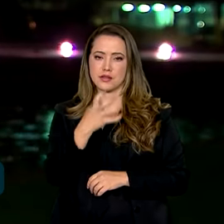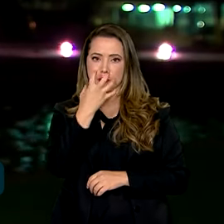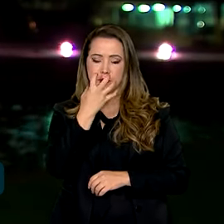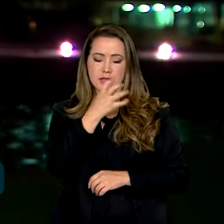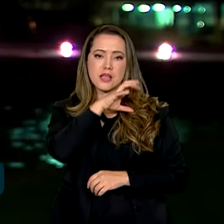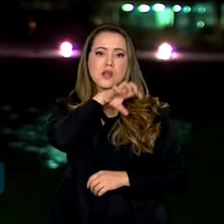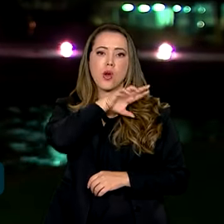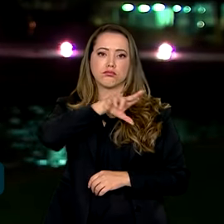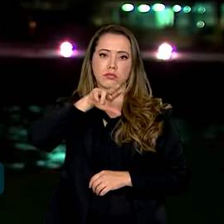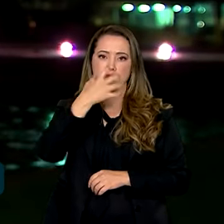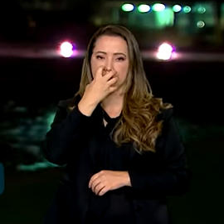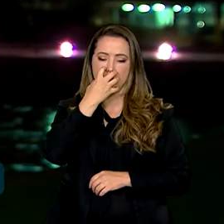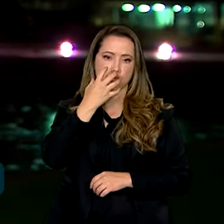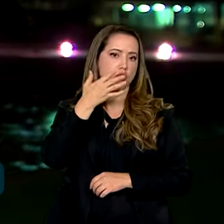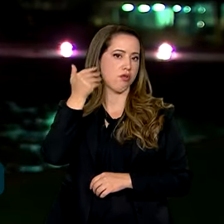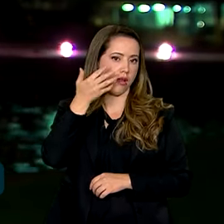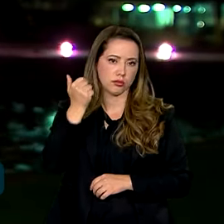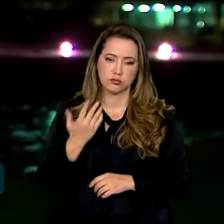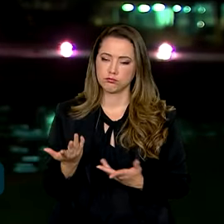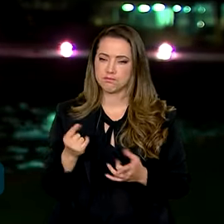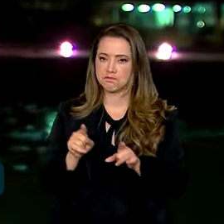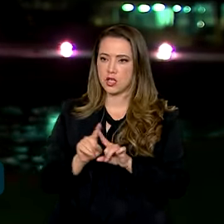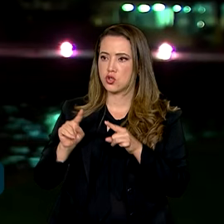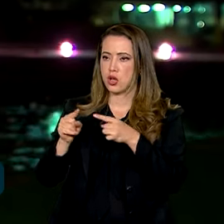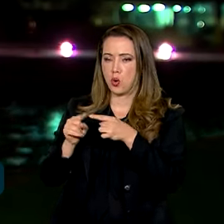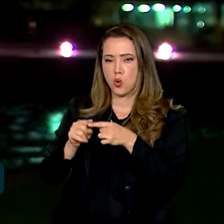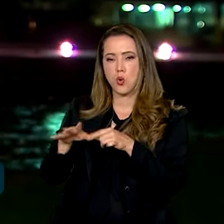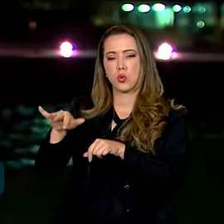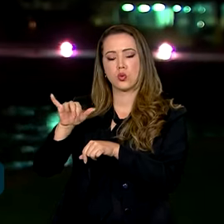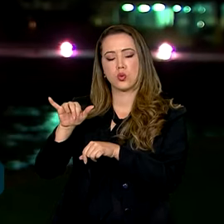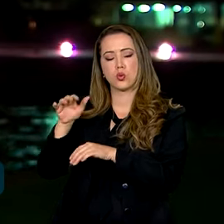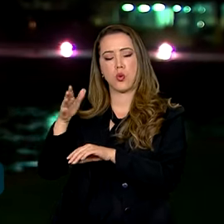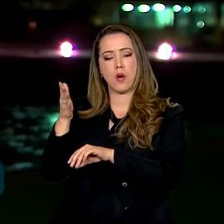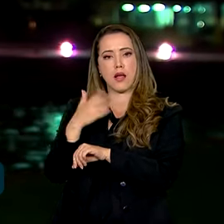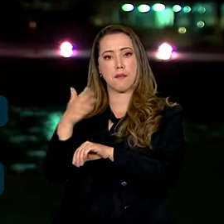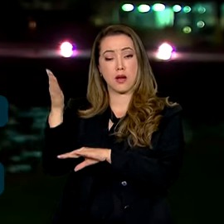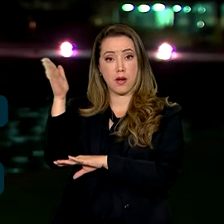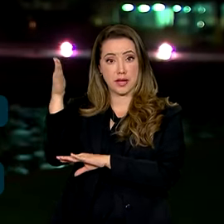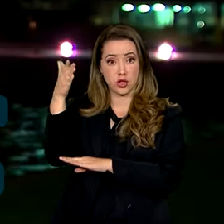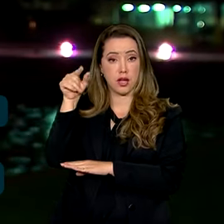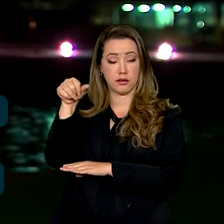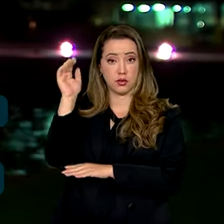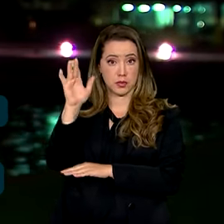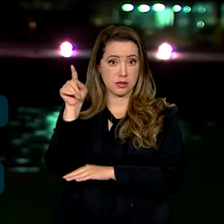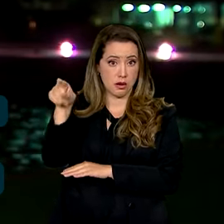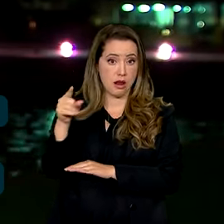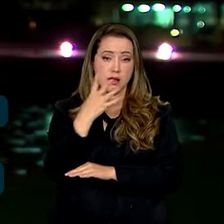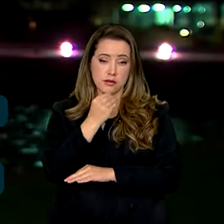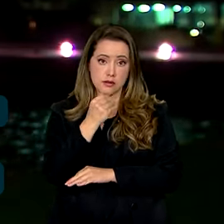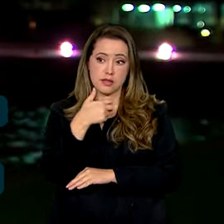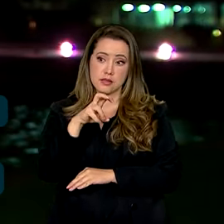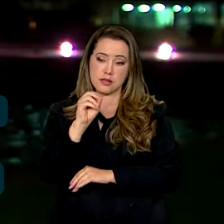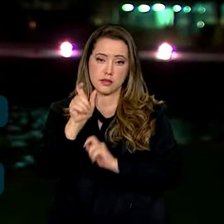estimação. De acordo com a Embaixada do Brasil em Tel Aviv, cerca de 150 brasileiros continuam no país e têm interesse